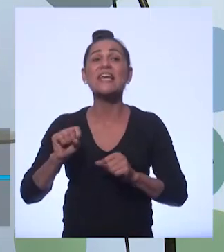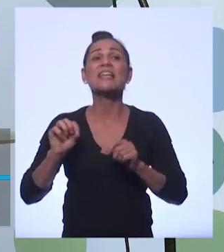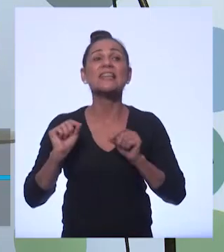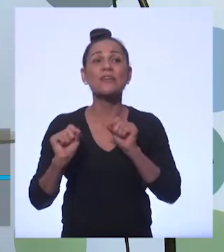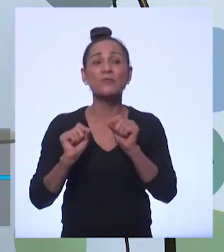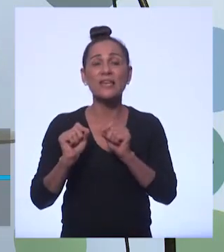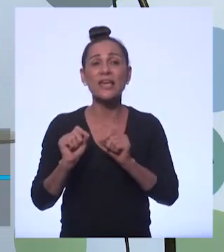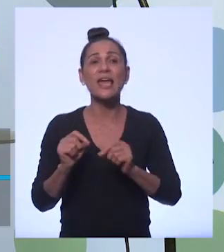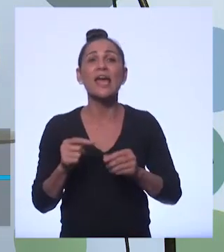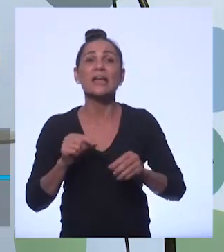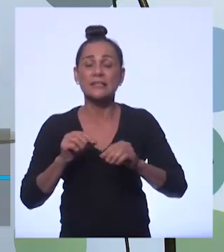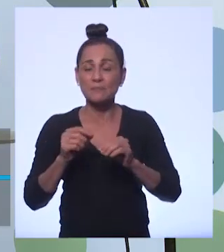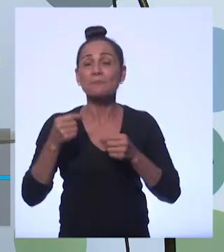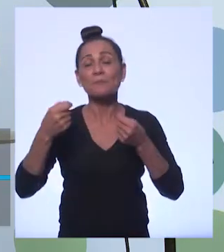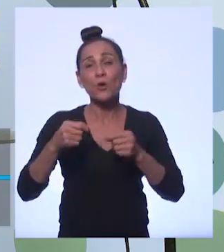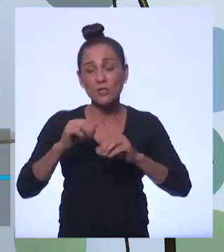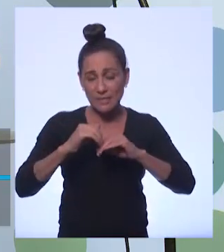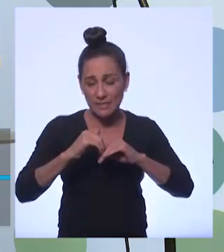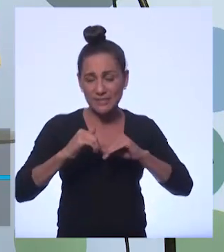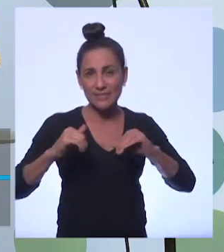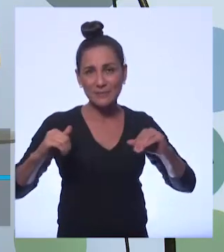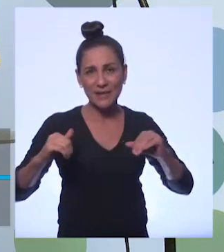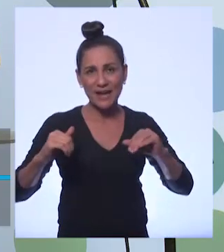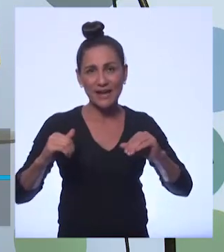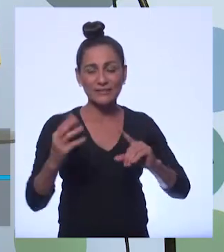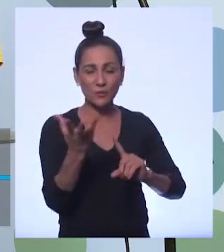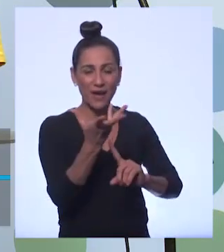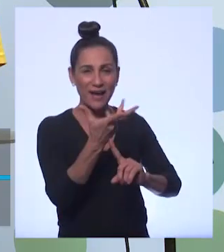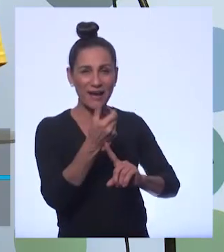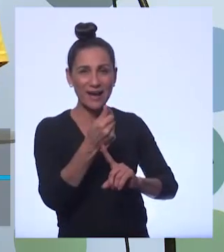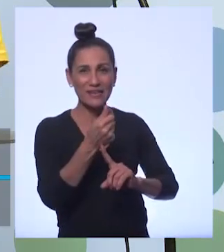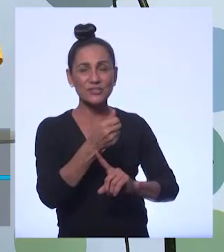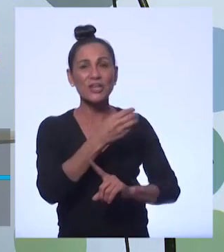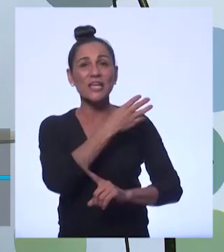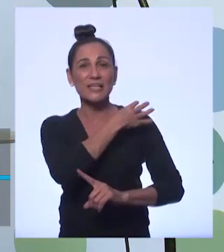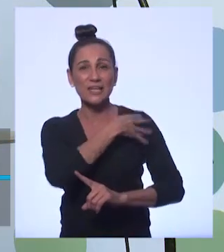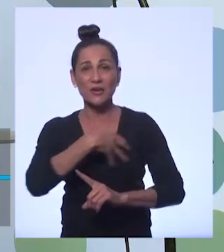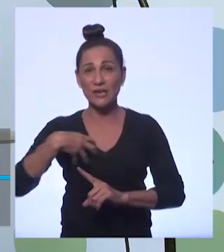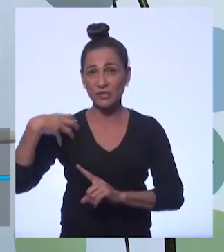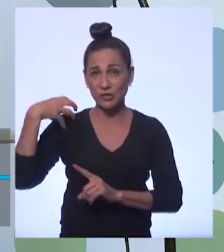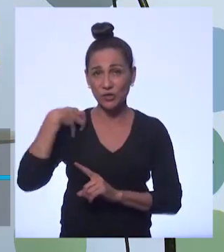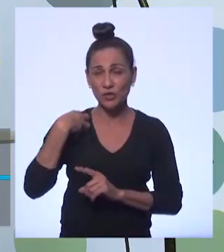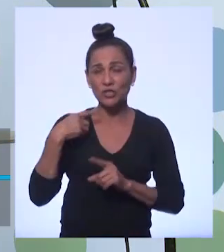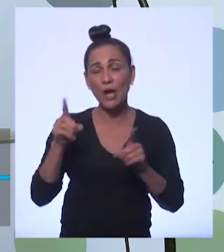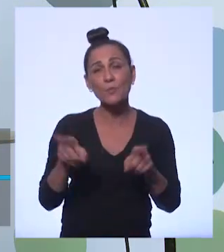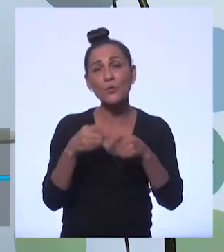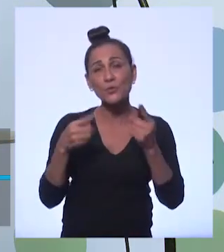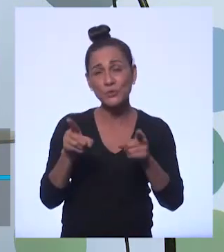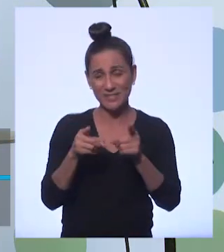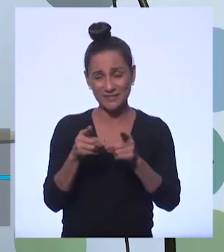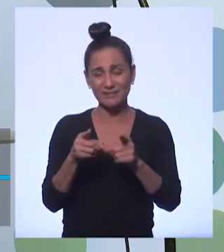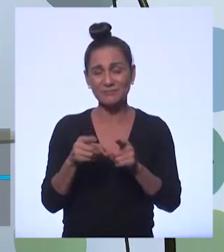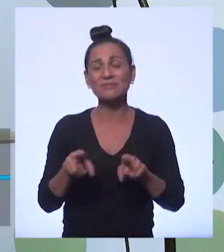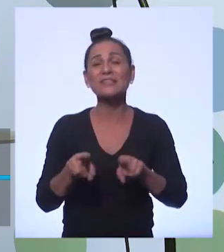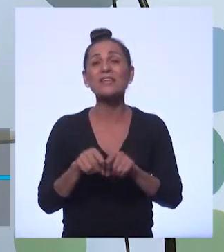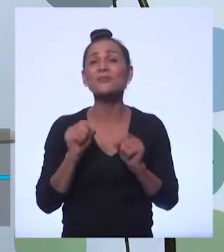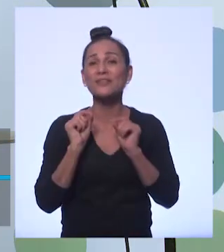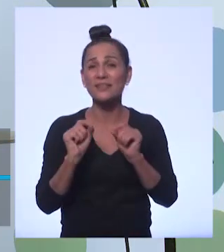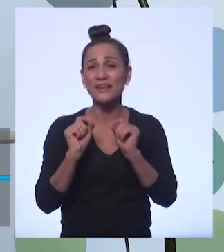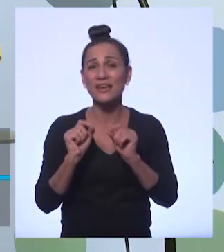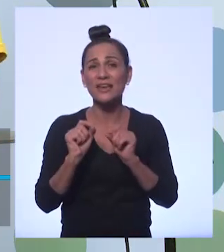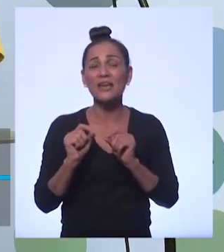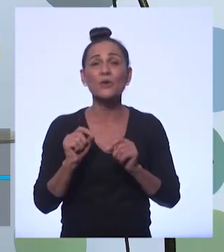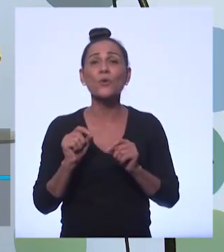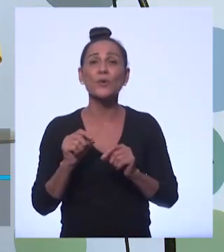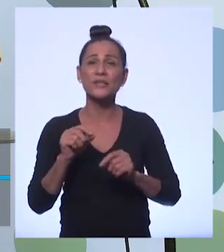e agente serem separados. Então a arte para Aristóteles, como por exemplo a música, tem a ver com esse